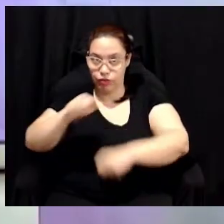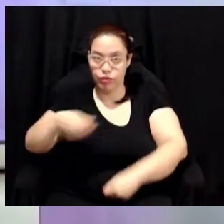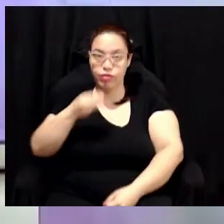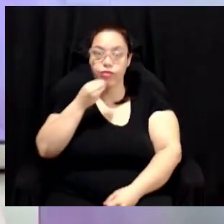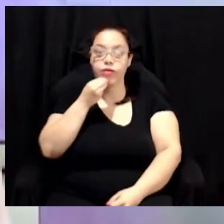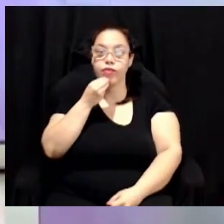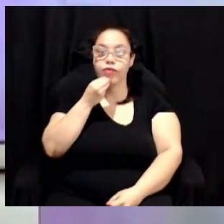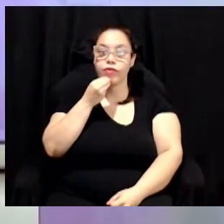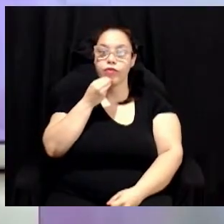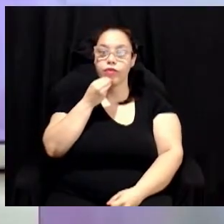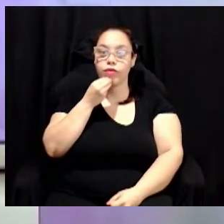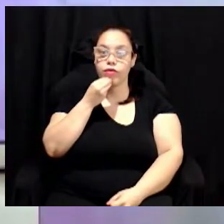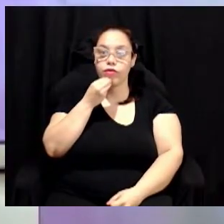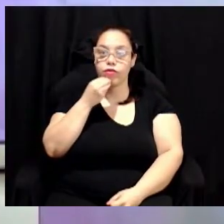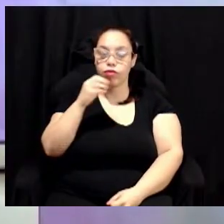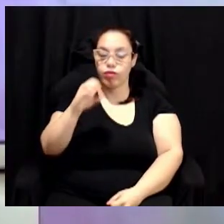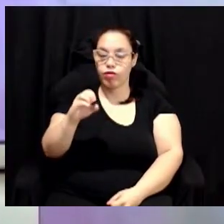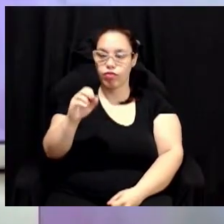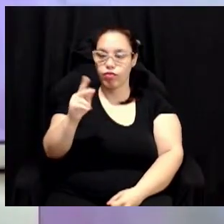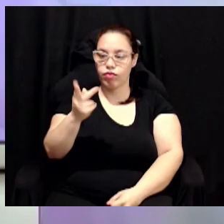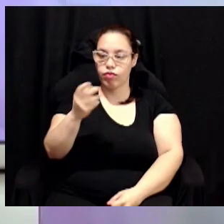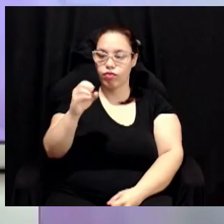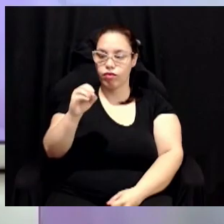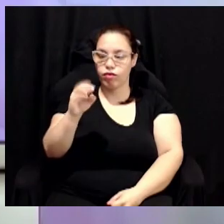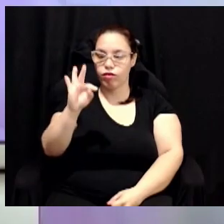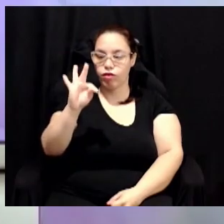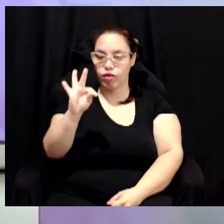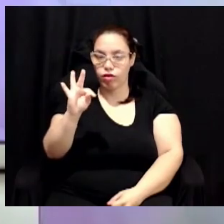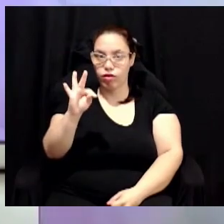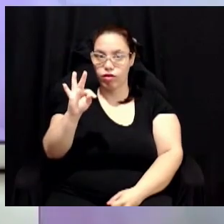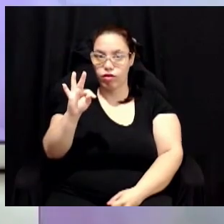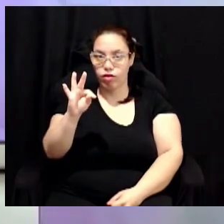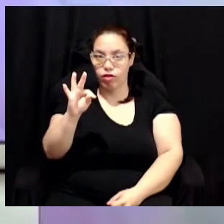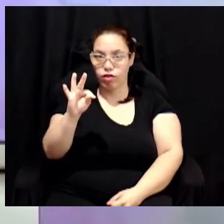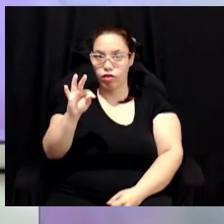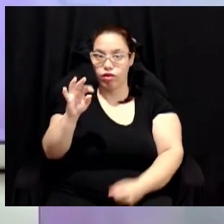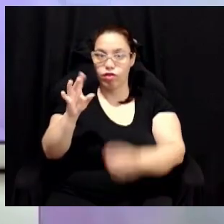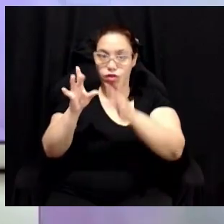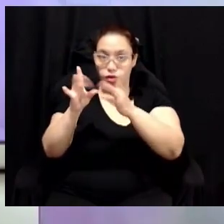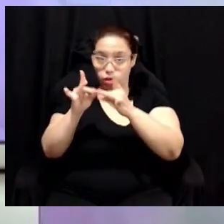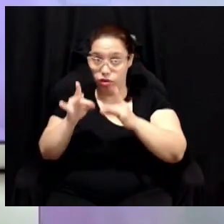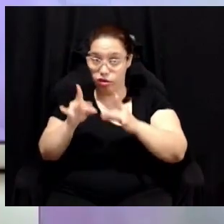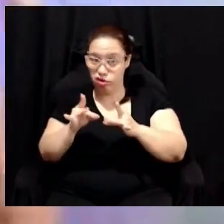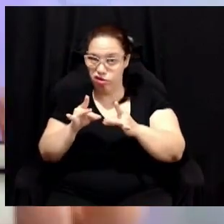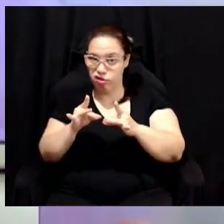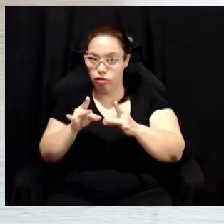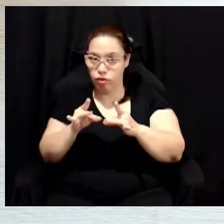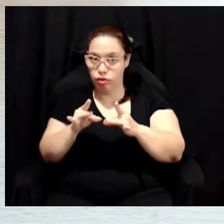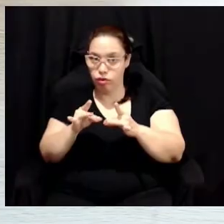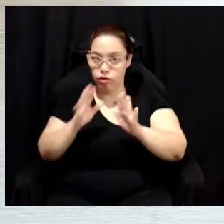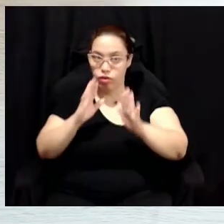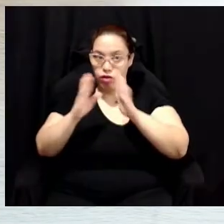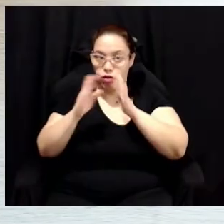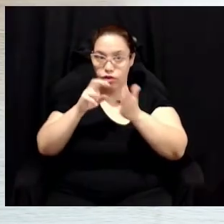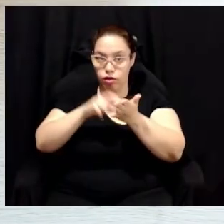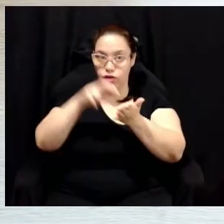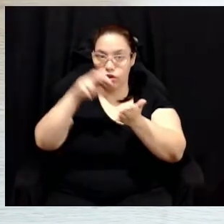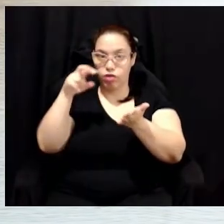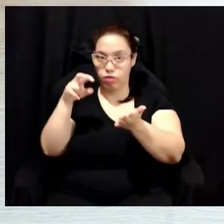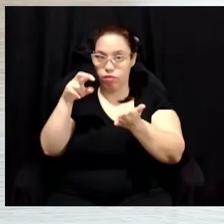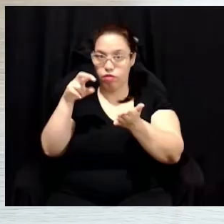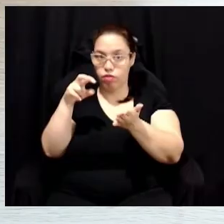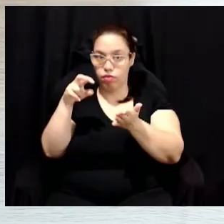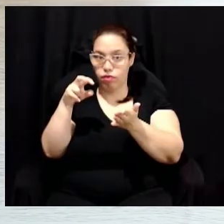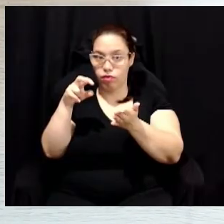aqui e emendar, é o shot. Os shots é uma combinação de especiarias que geralmente se toma no período da manhã. E ali a